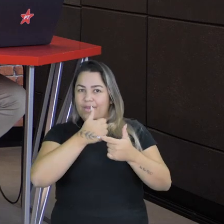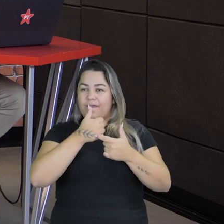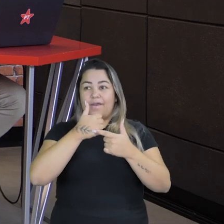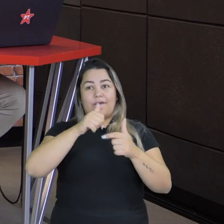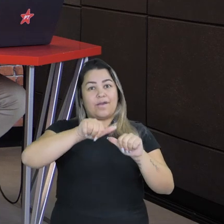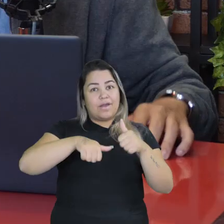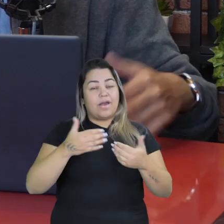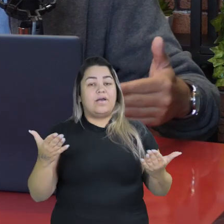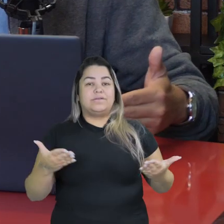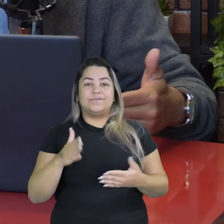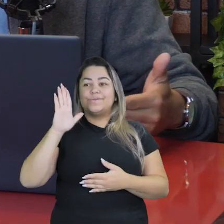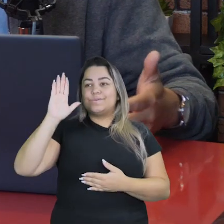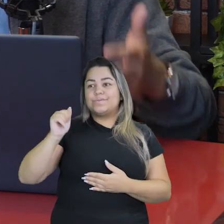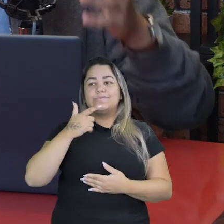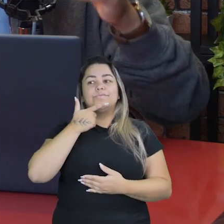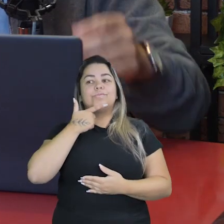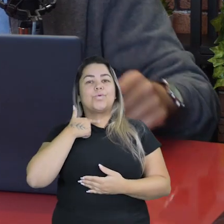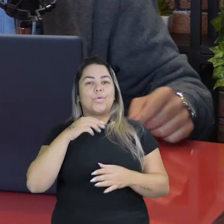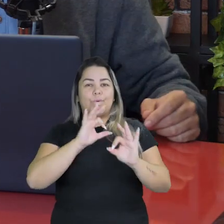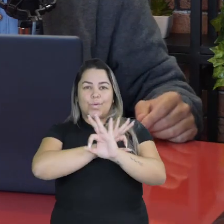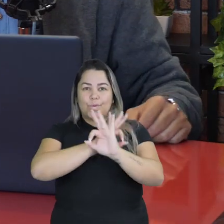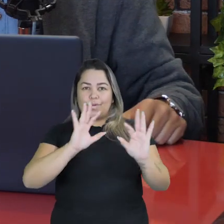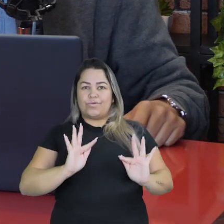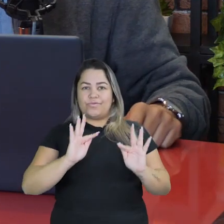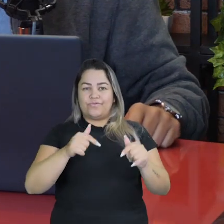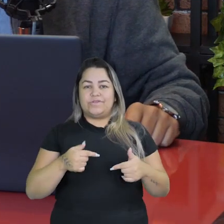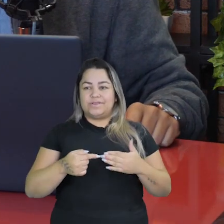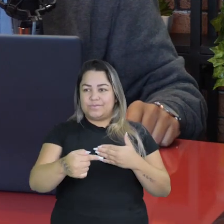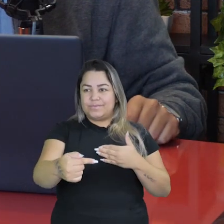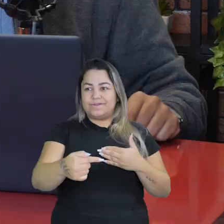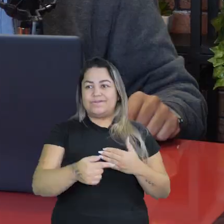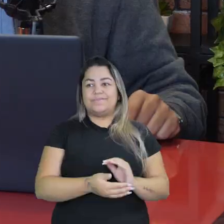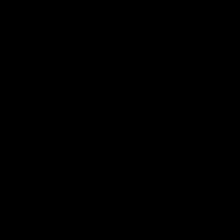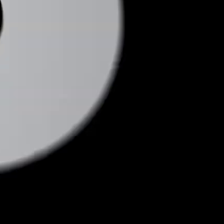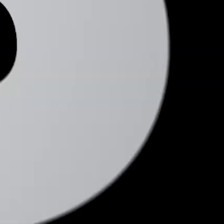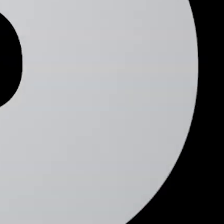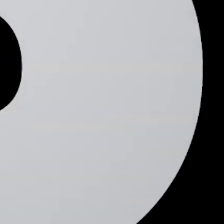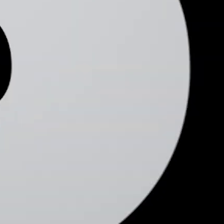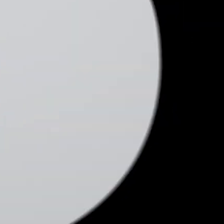estrelas na avaliação. Agora eu me despeço de você desejando um ótimo final de semana.